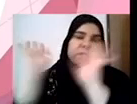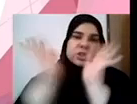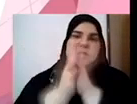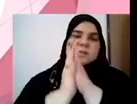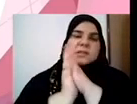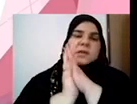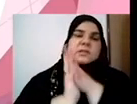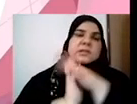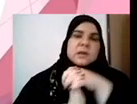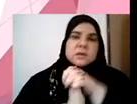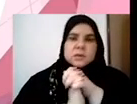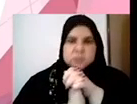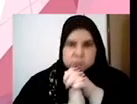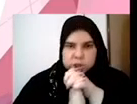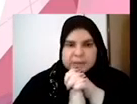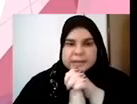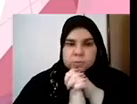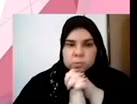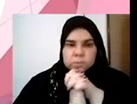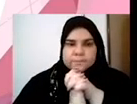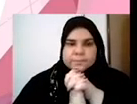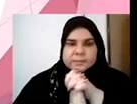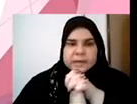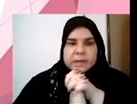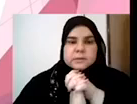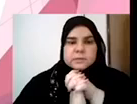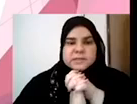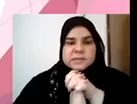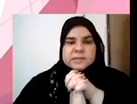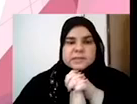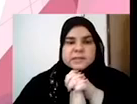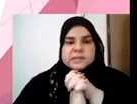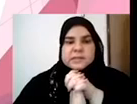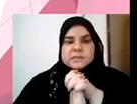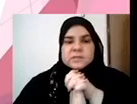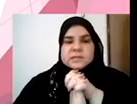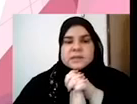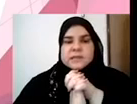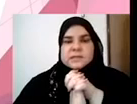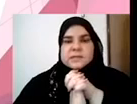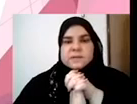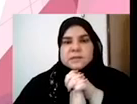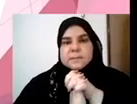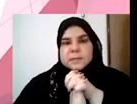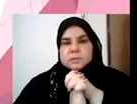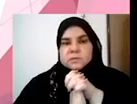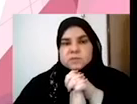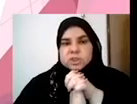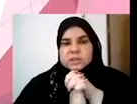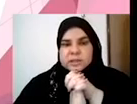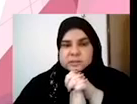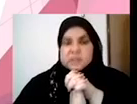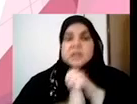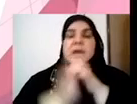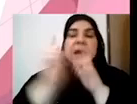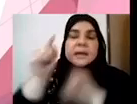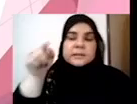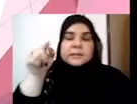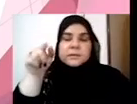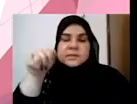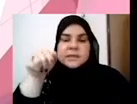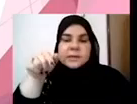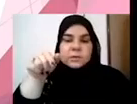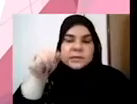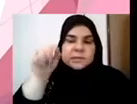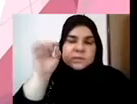0,0000000000000, aí 23 zeros até chegar no 1, tá? Então, 166 vezes 10 elevado a menos 23.